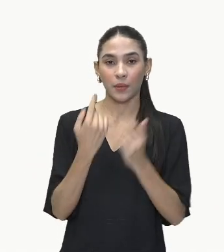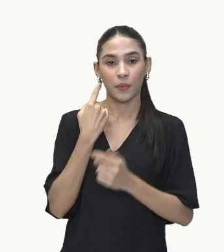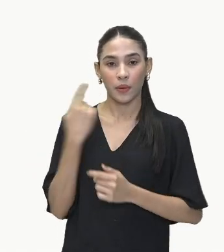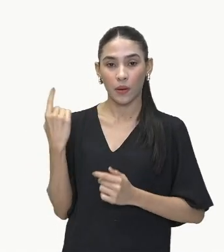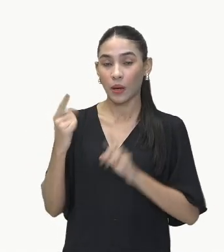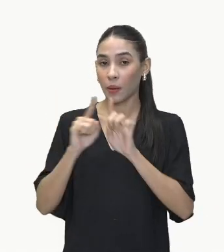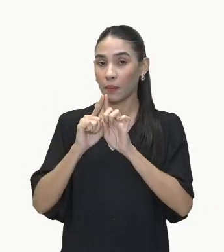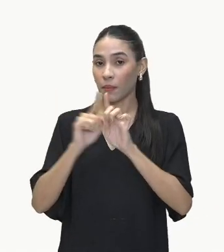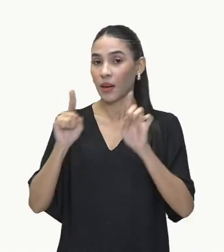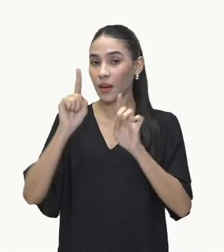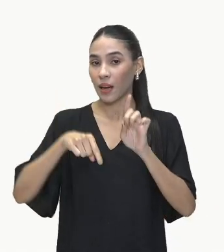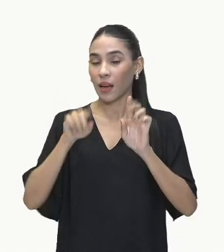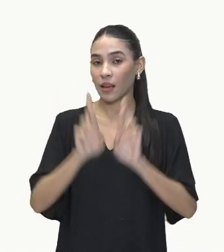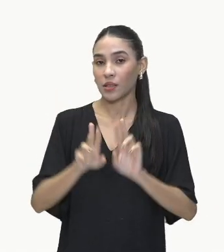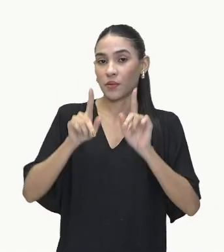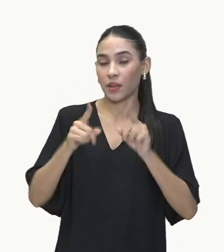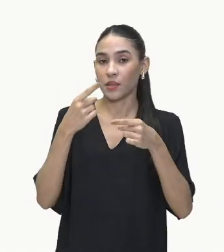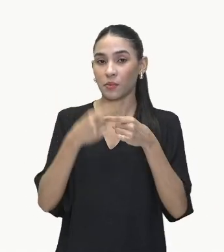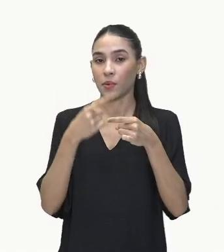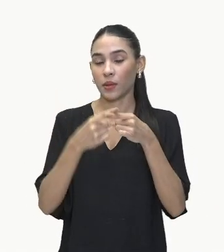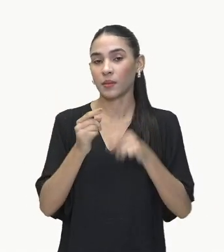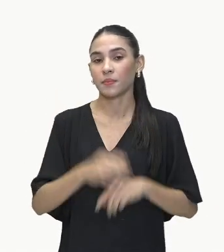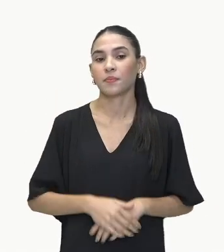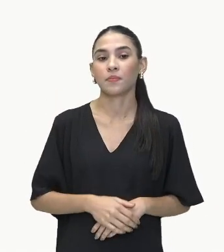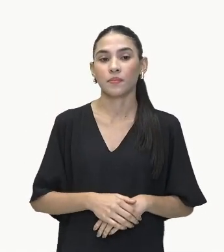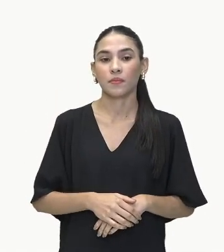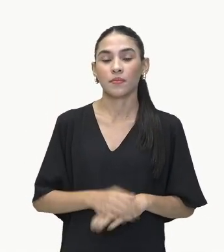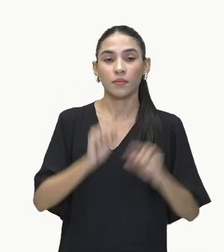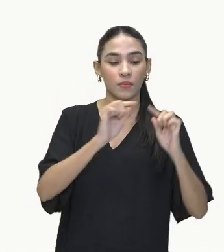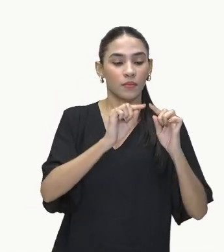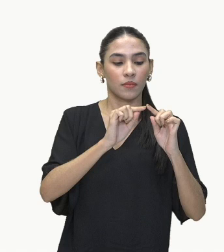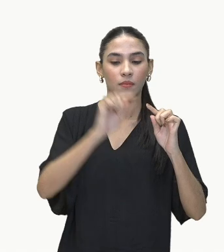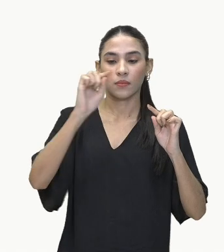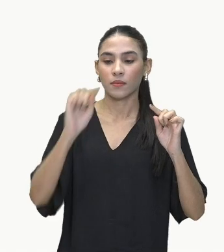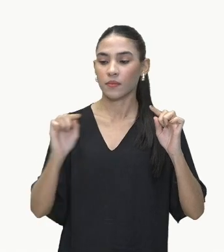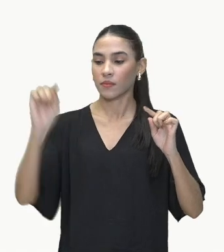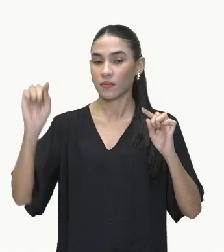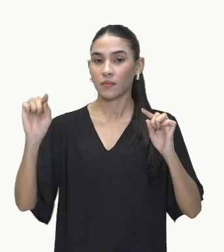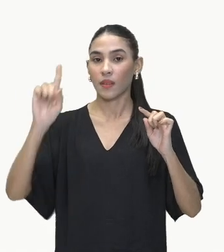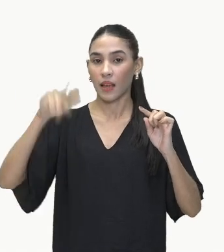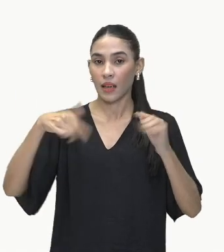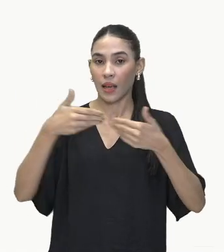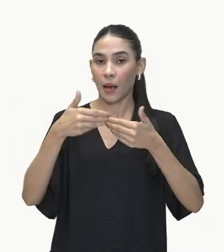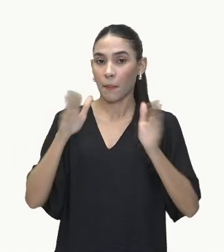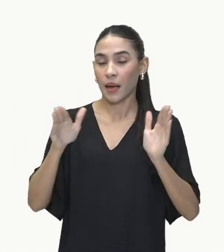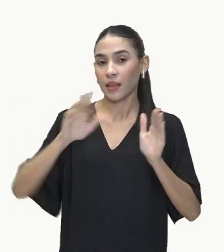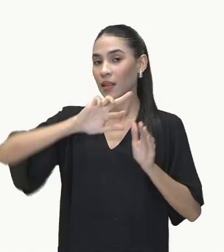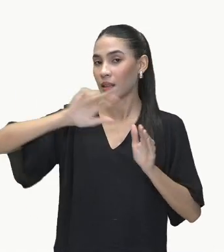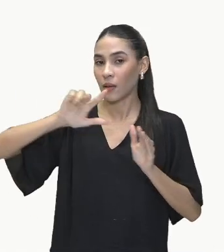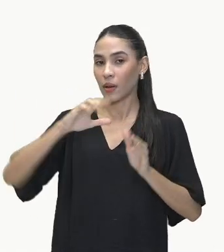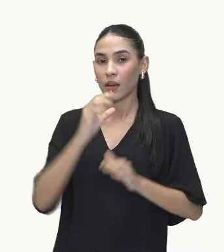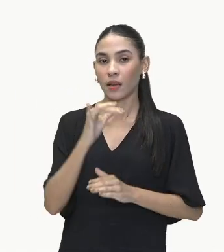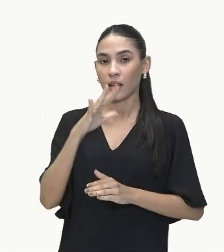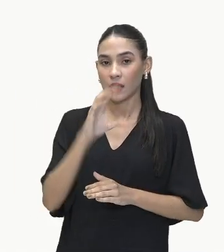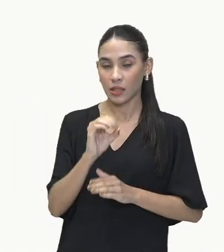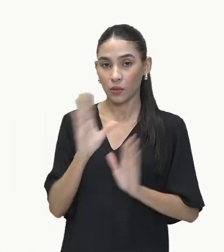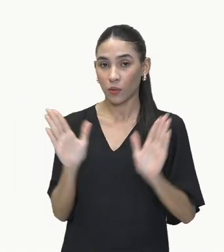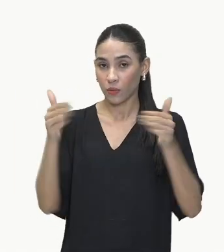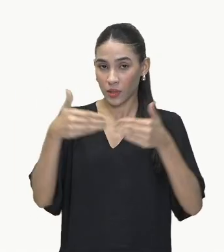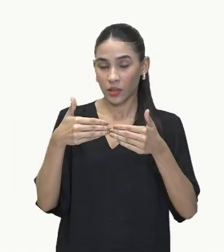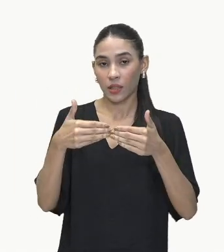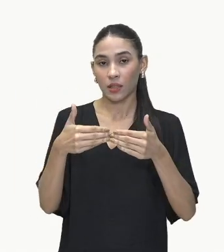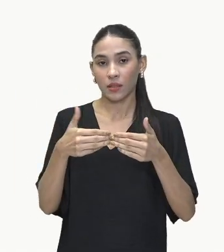eles são diferentes. Por quê? Porque isso aqui é uma cadeia aberta, não é cicloalcano, isso é